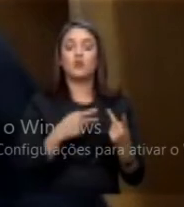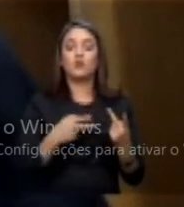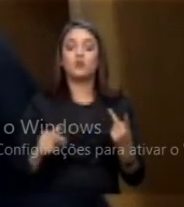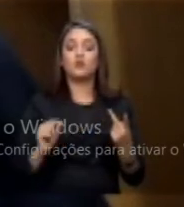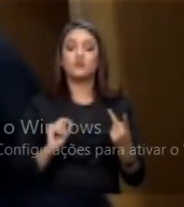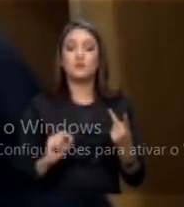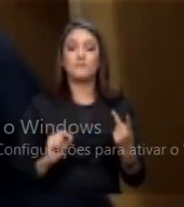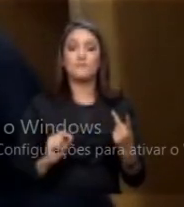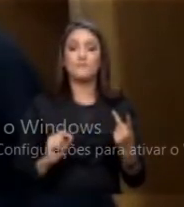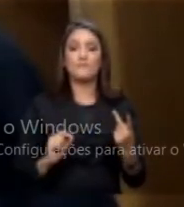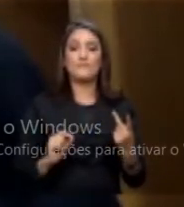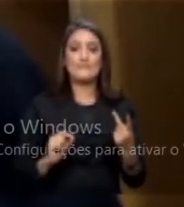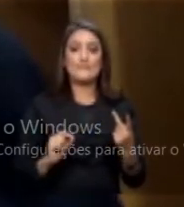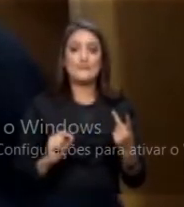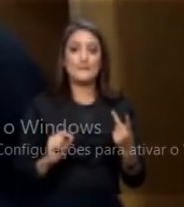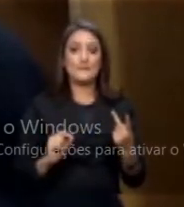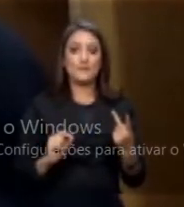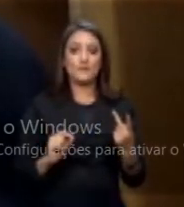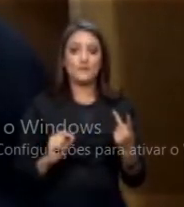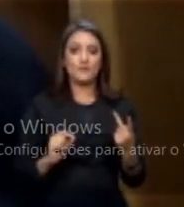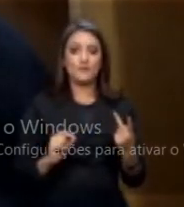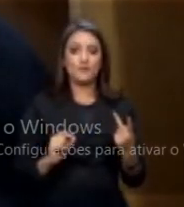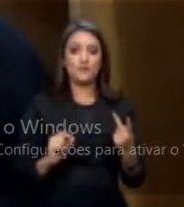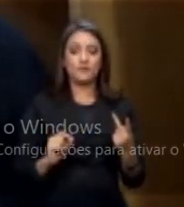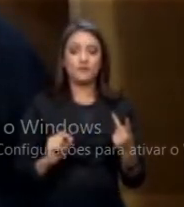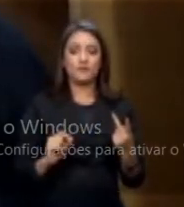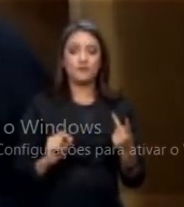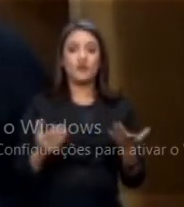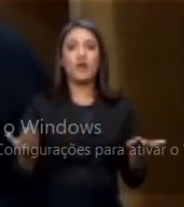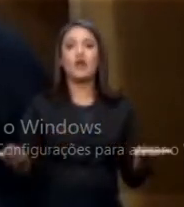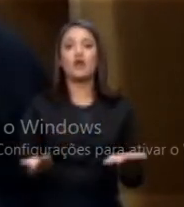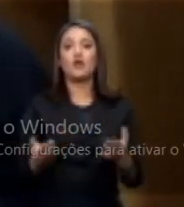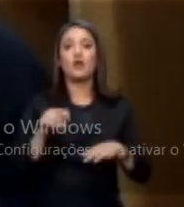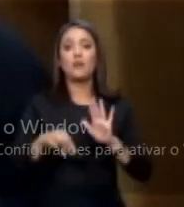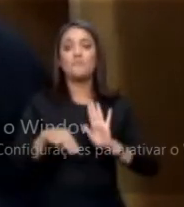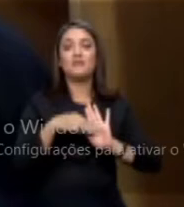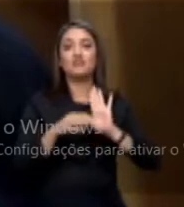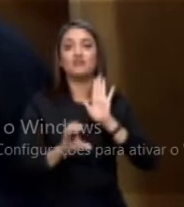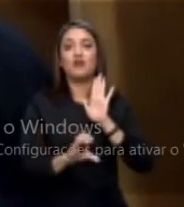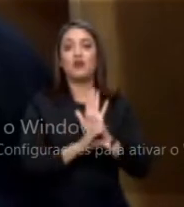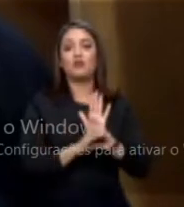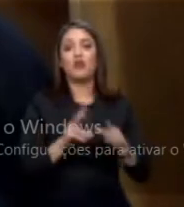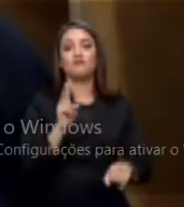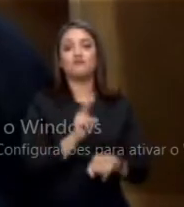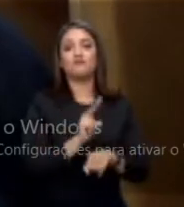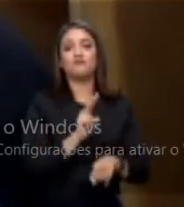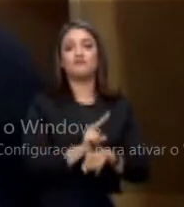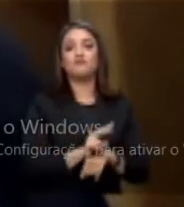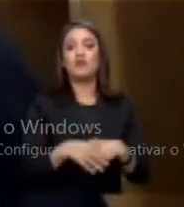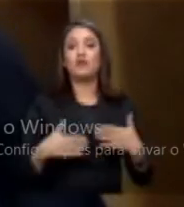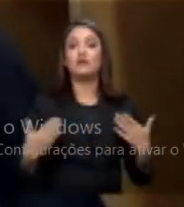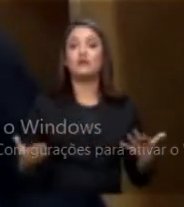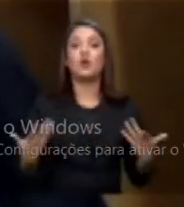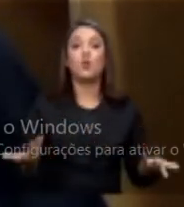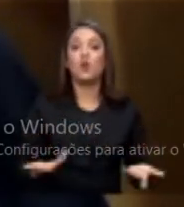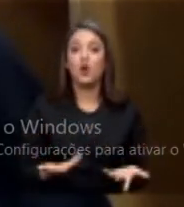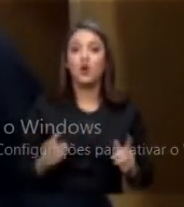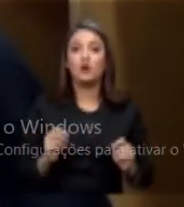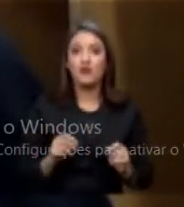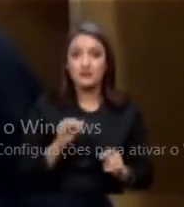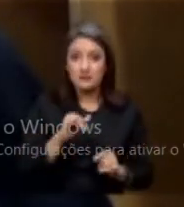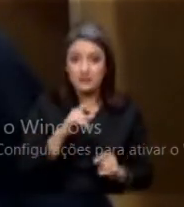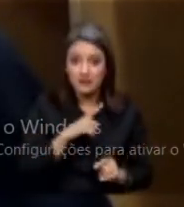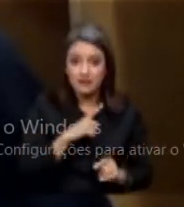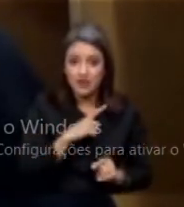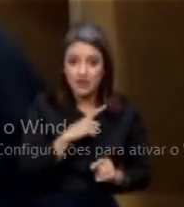de exaltar é de que estamos em sede cautelar. A discussão nesse exato momento é a